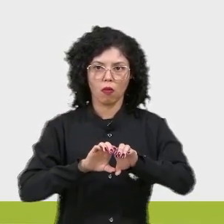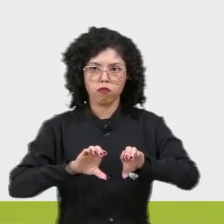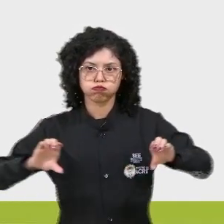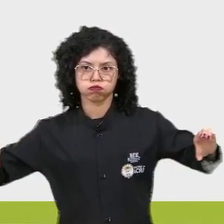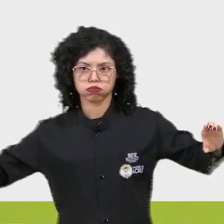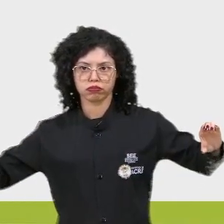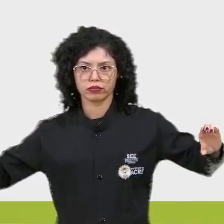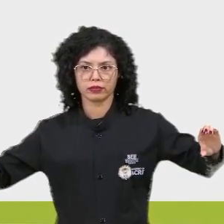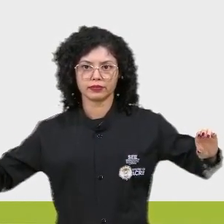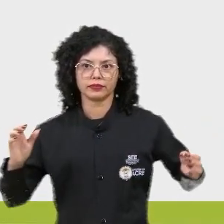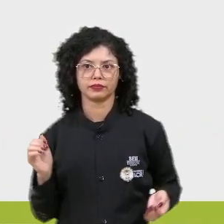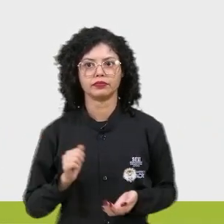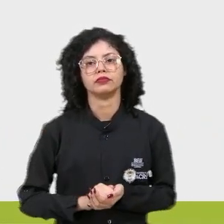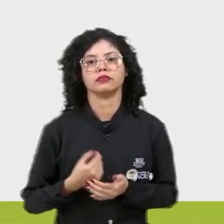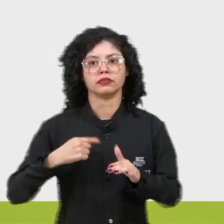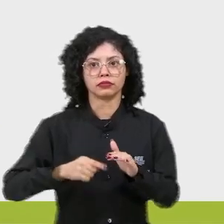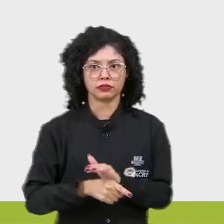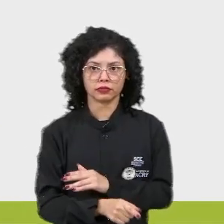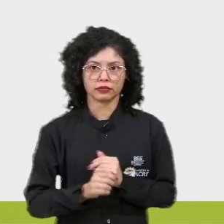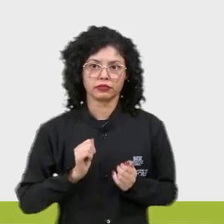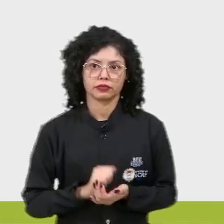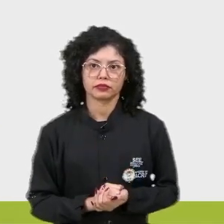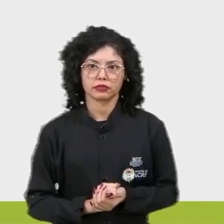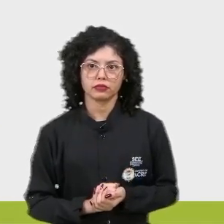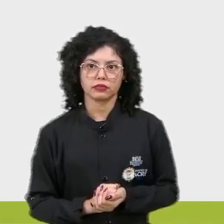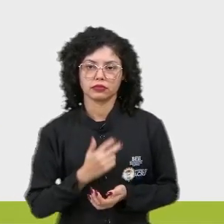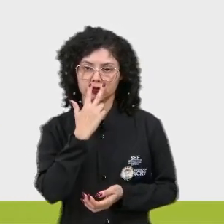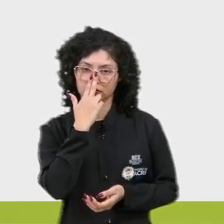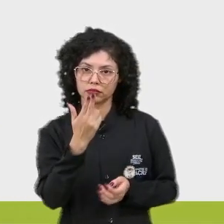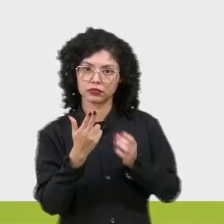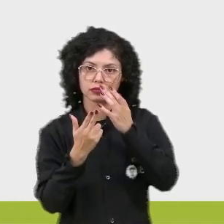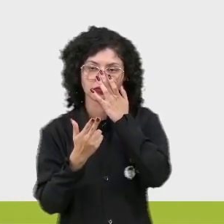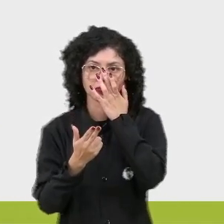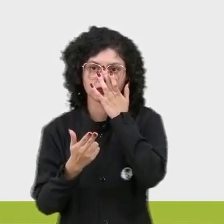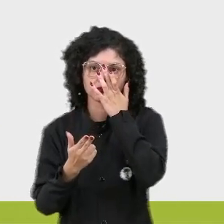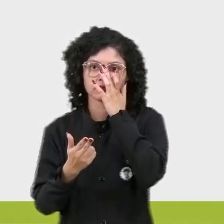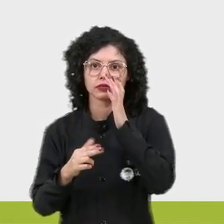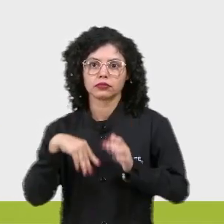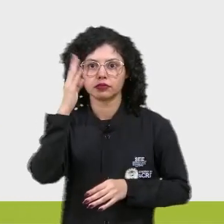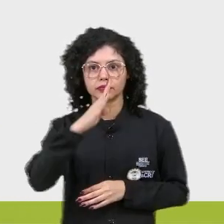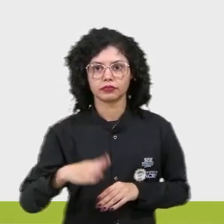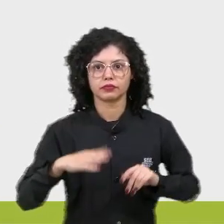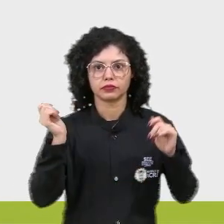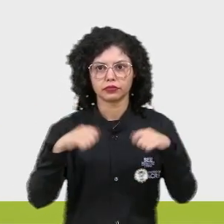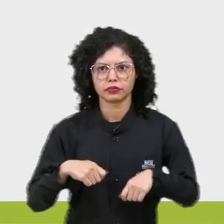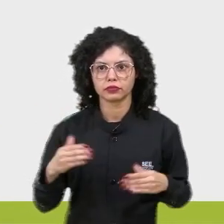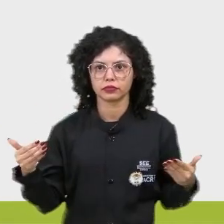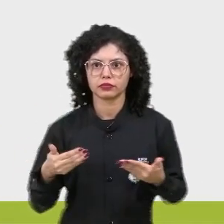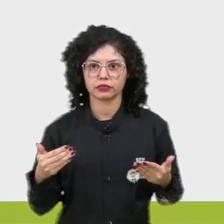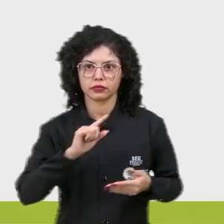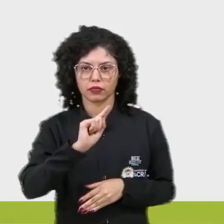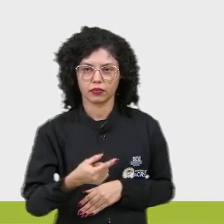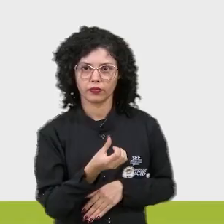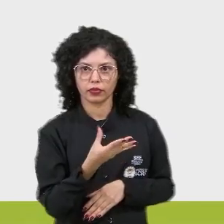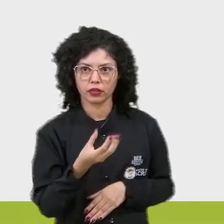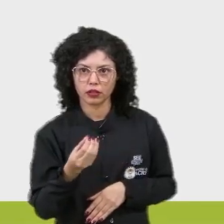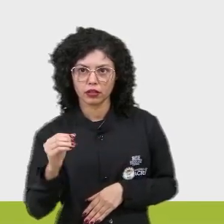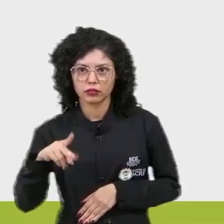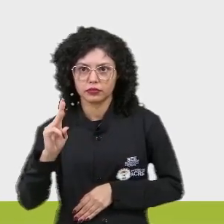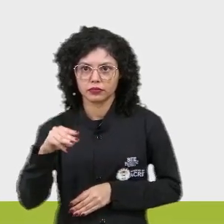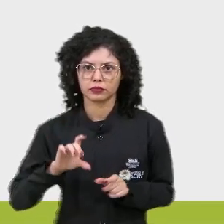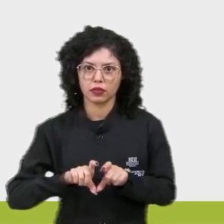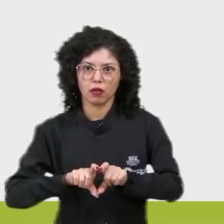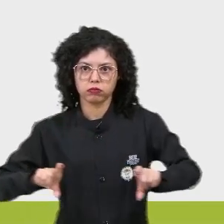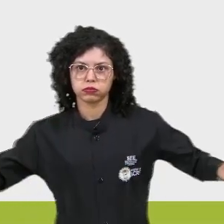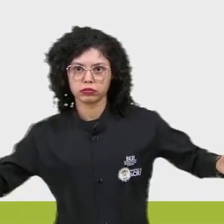dutos, sejam subterrâneos, submarinos ou aparentes, tá? O Brasil possui hoje 1.600 quilômetros de